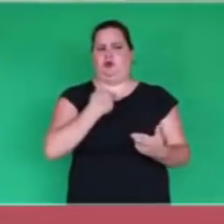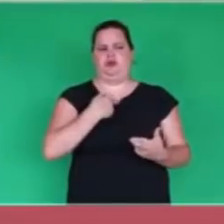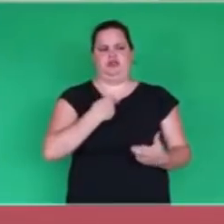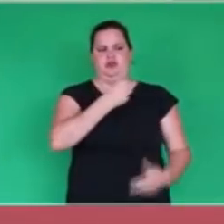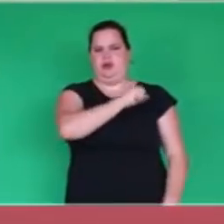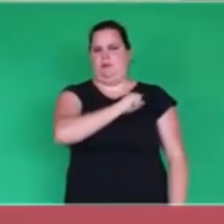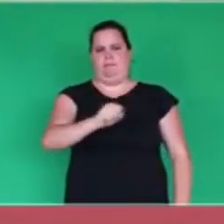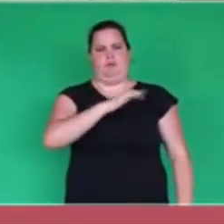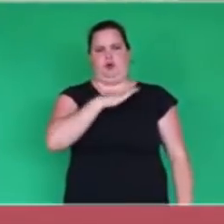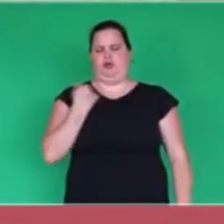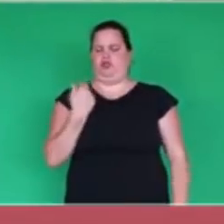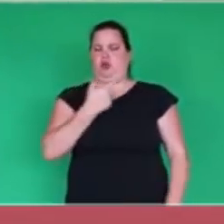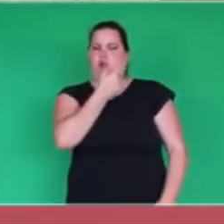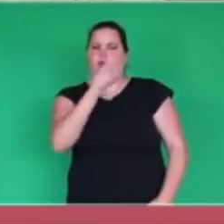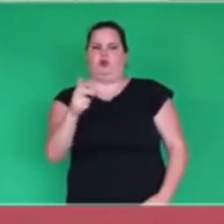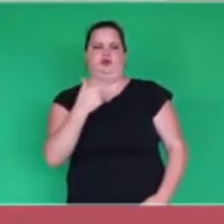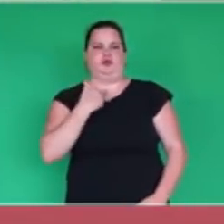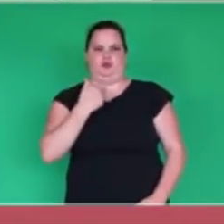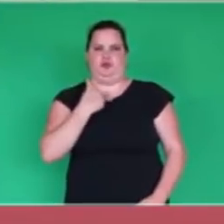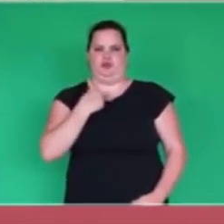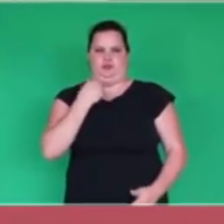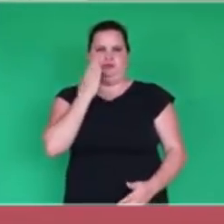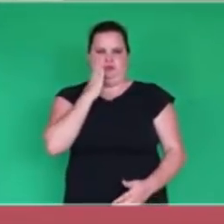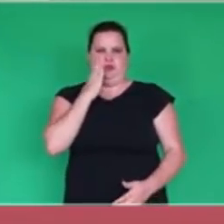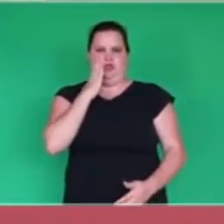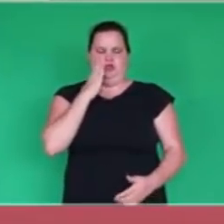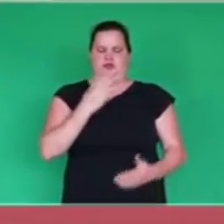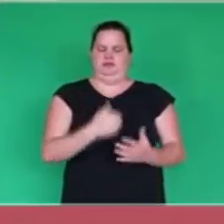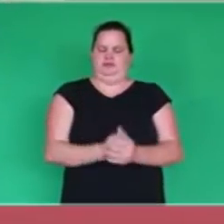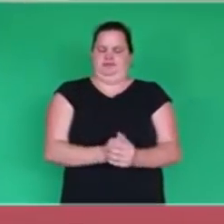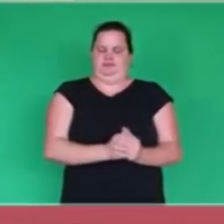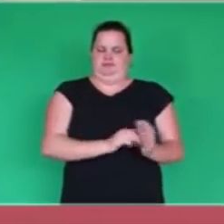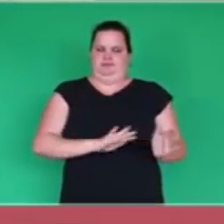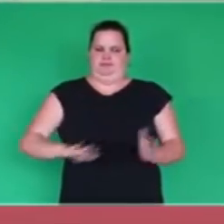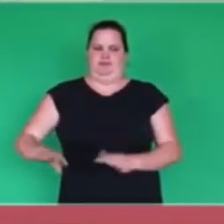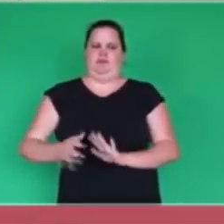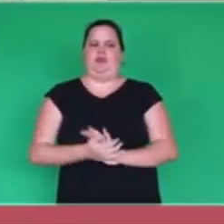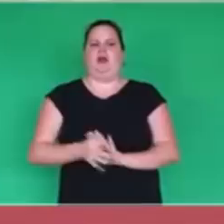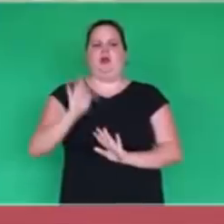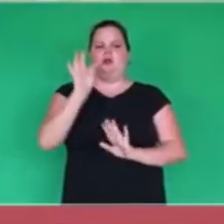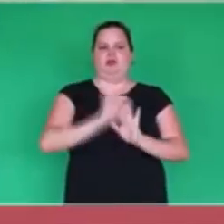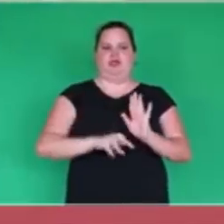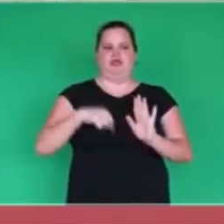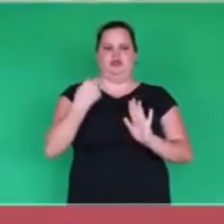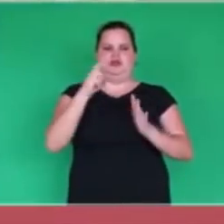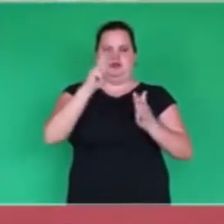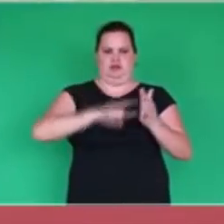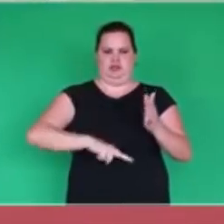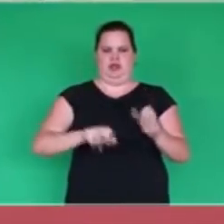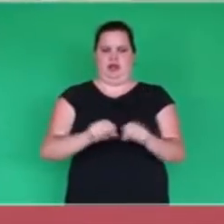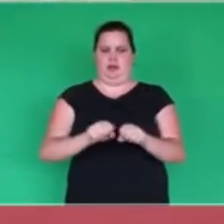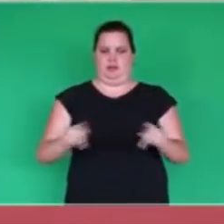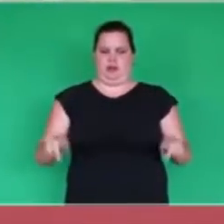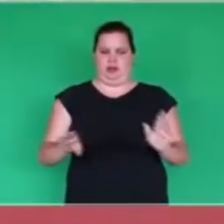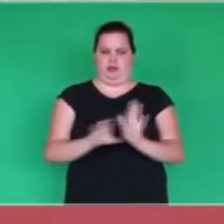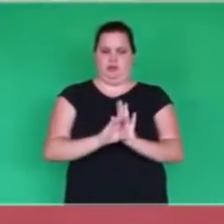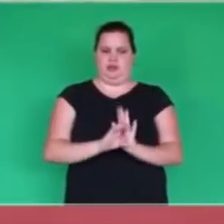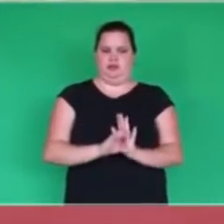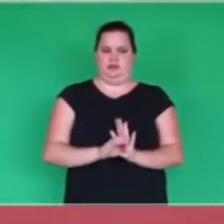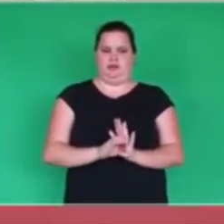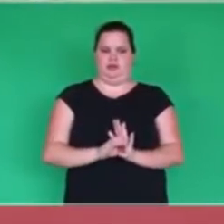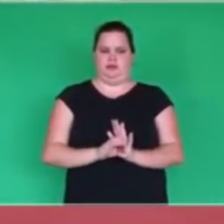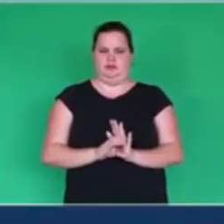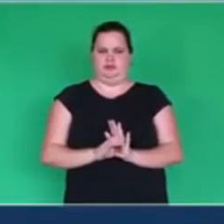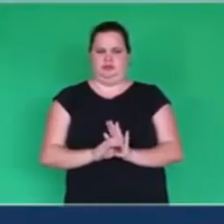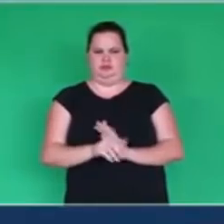Vamos então, o pastor Josias vai começar a ler os primeiros textos. Primeiro texto, vamos ler. Apocalipse,